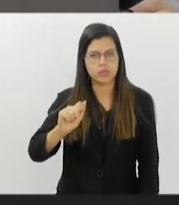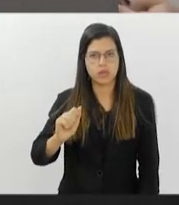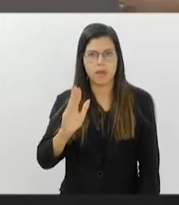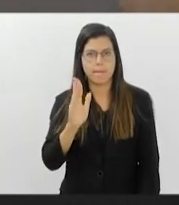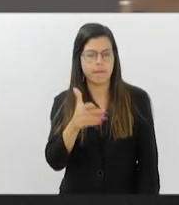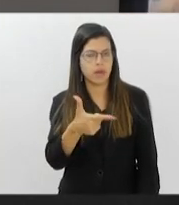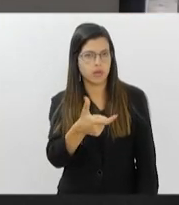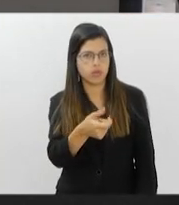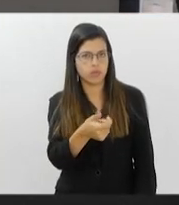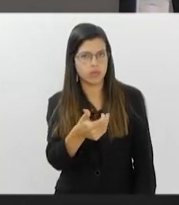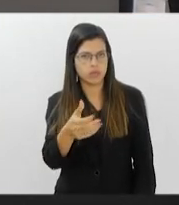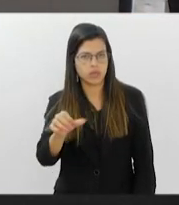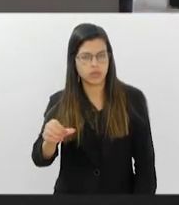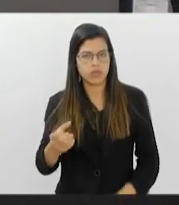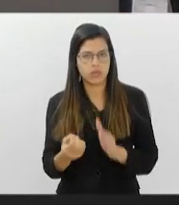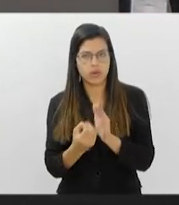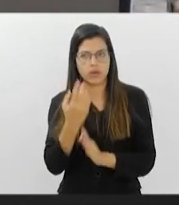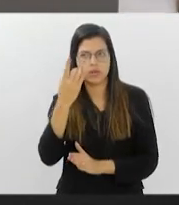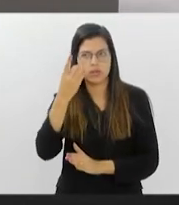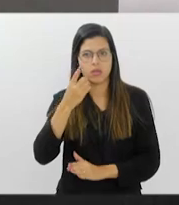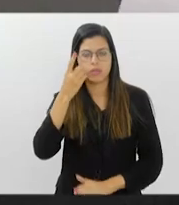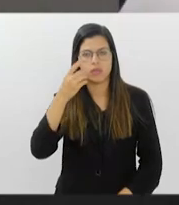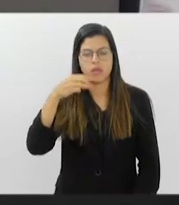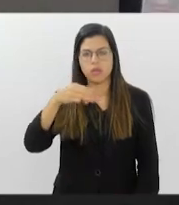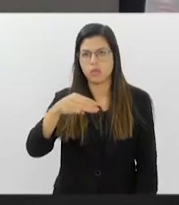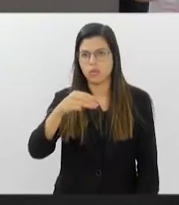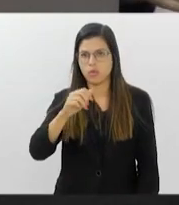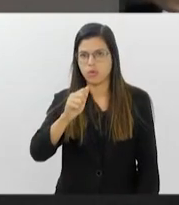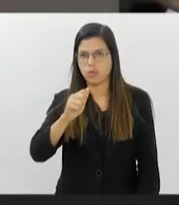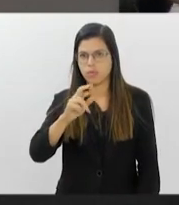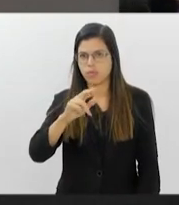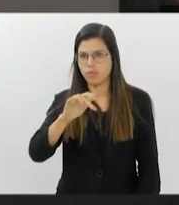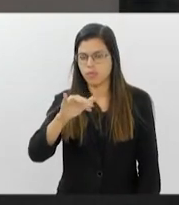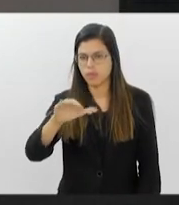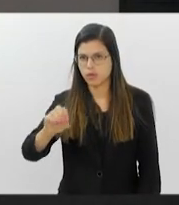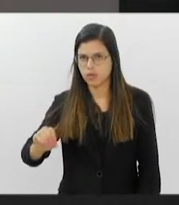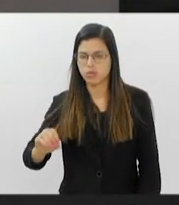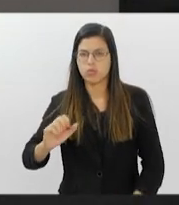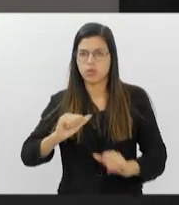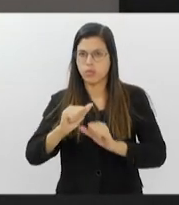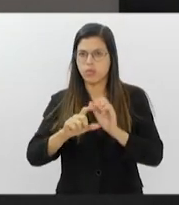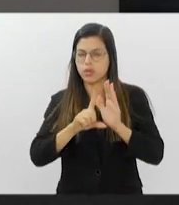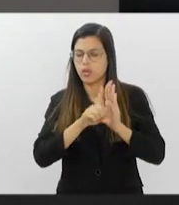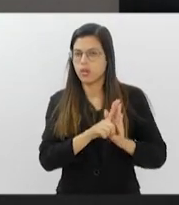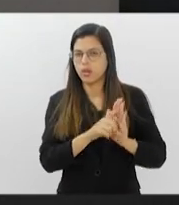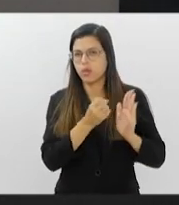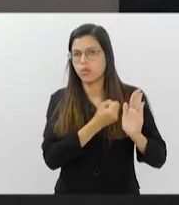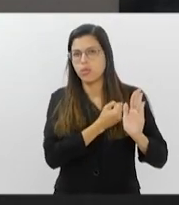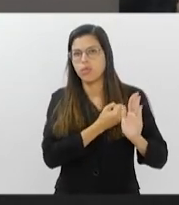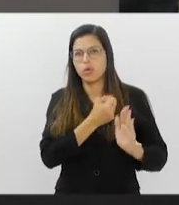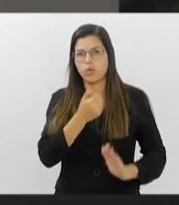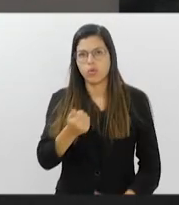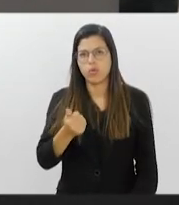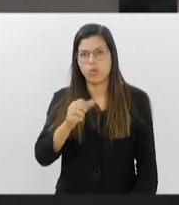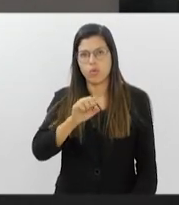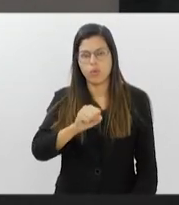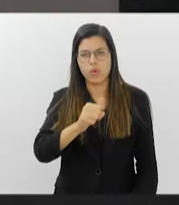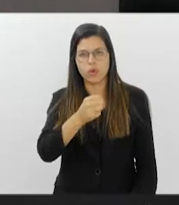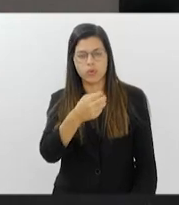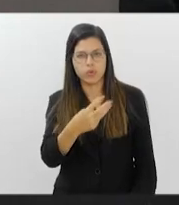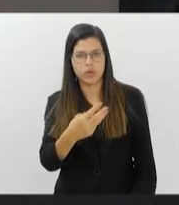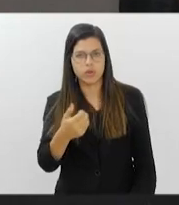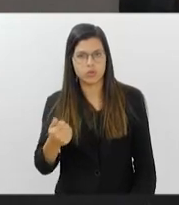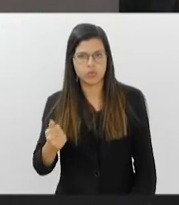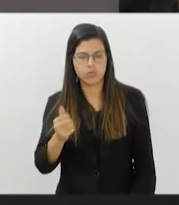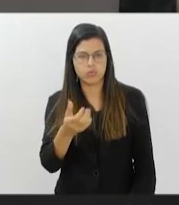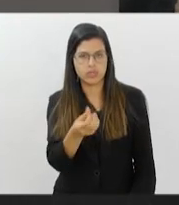19, de autoria do deputado Márcio Canella, que altera a lei número 1831, de